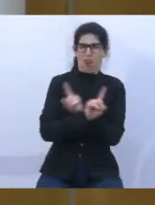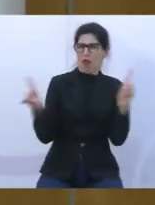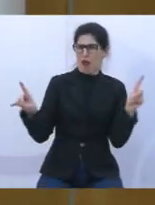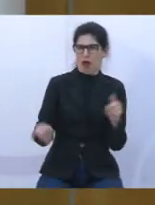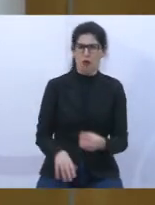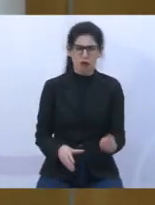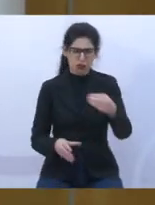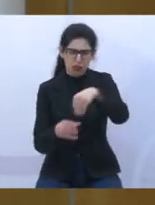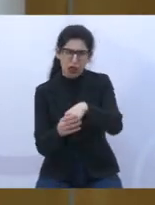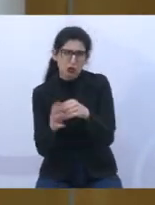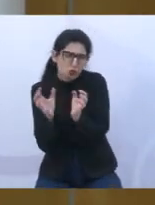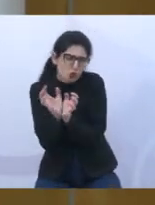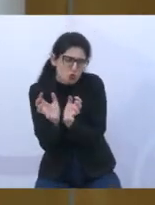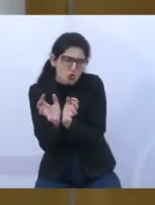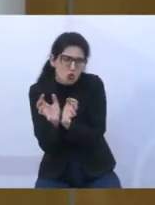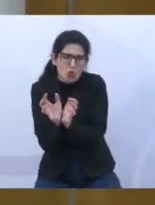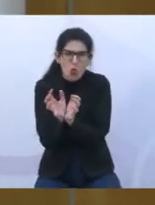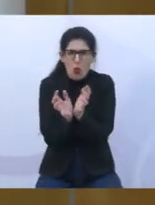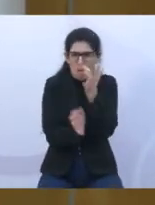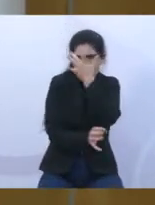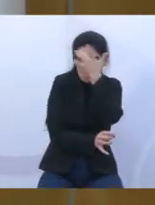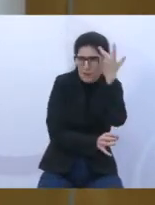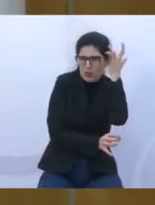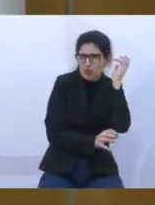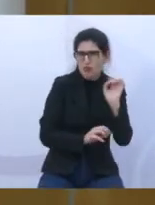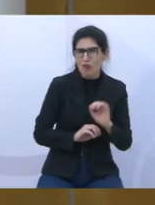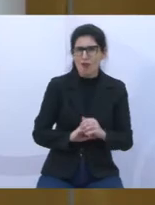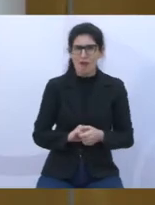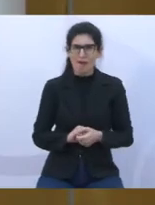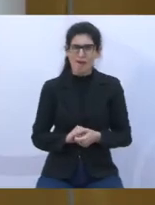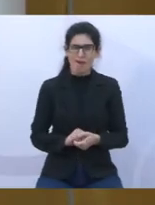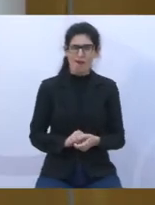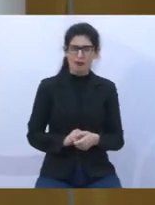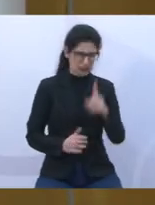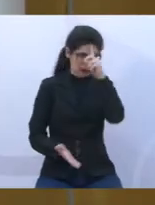com o grupo reduzidíssimo de pessoas